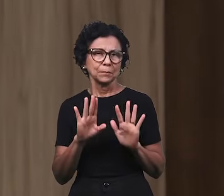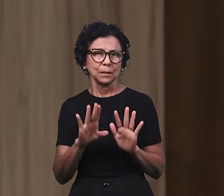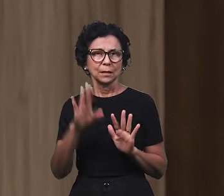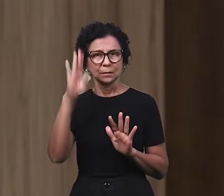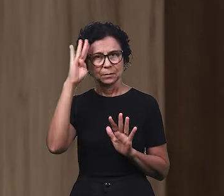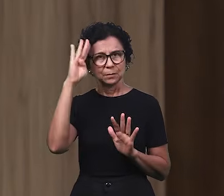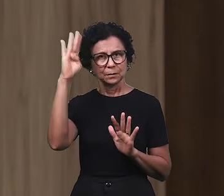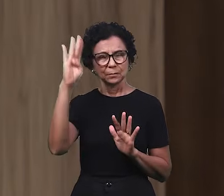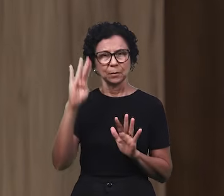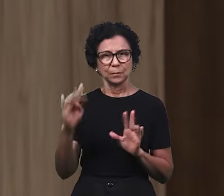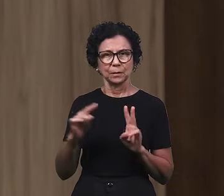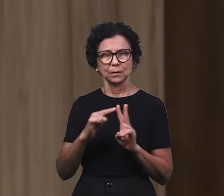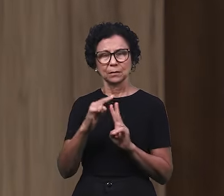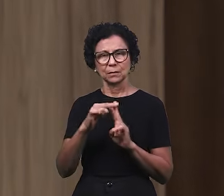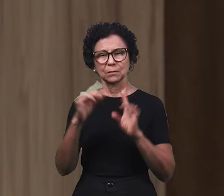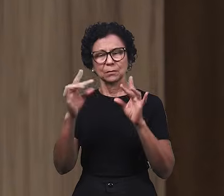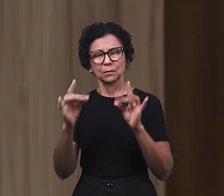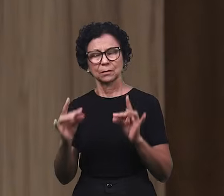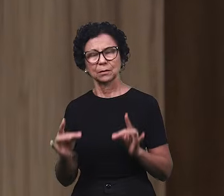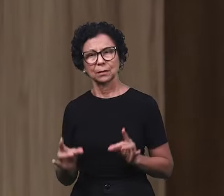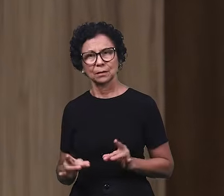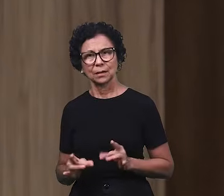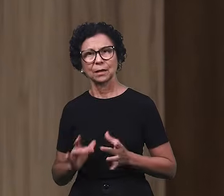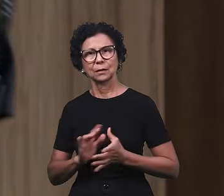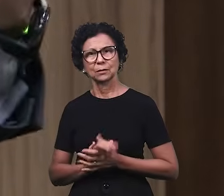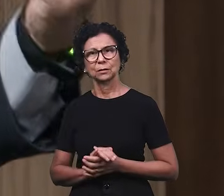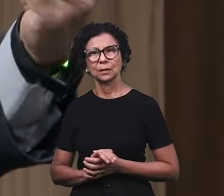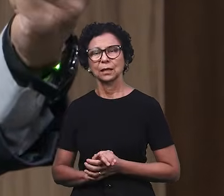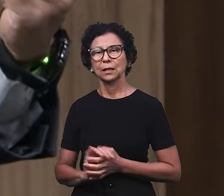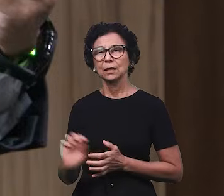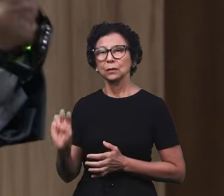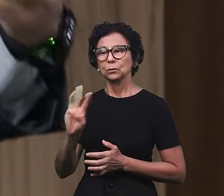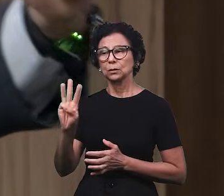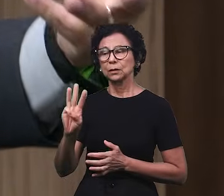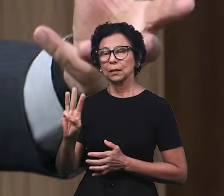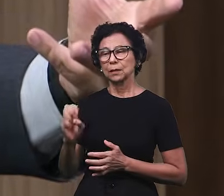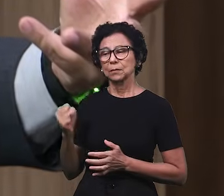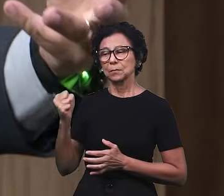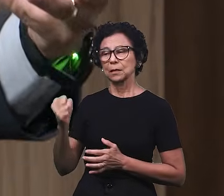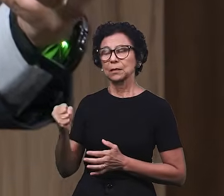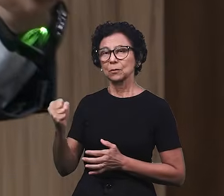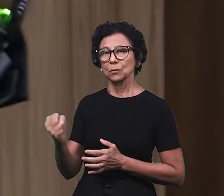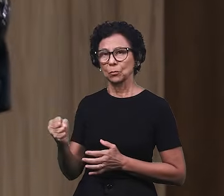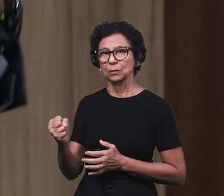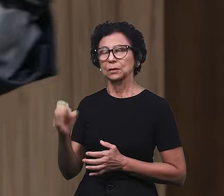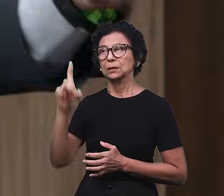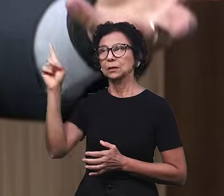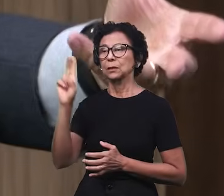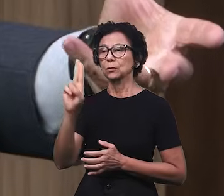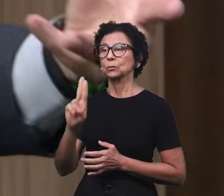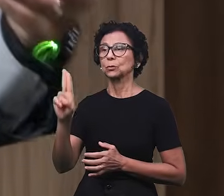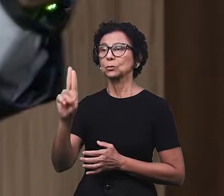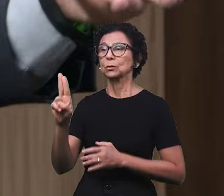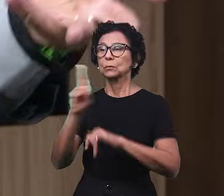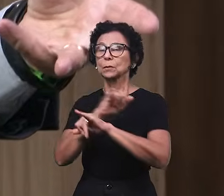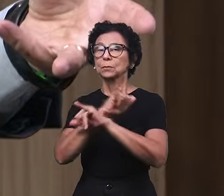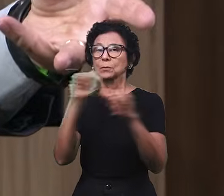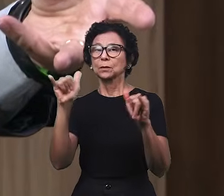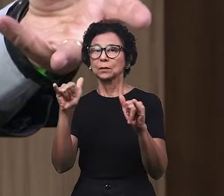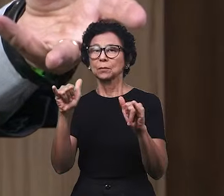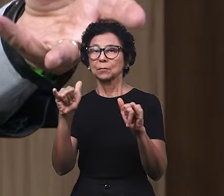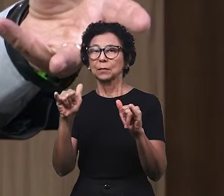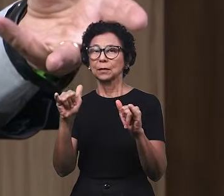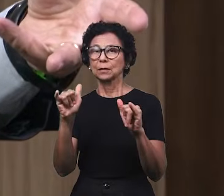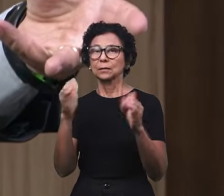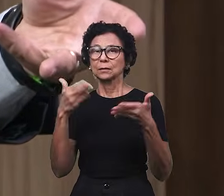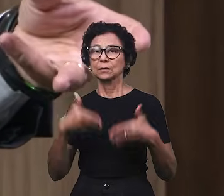de sublinhar esses dois pequenos detalhes sobre o uso dos pastores na constatação do